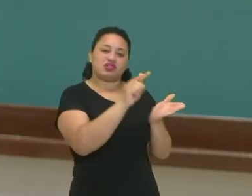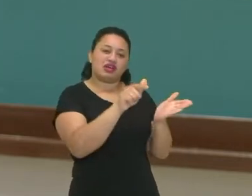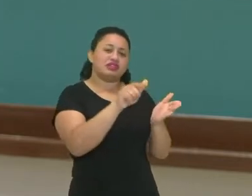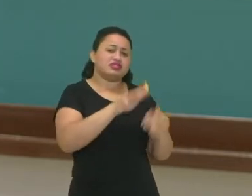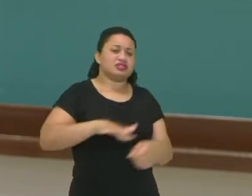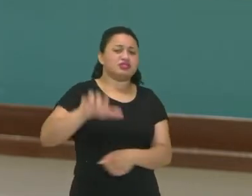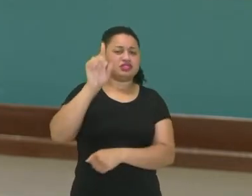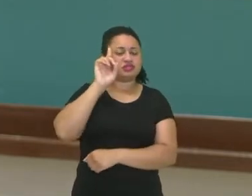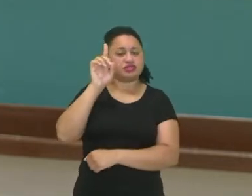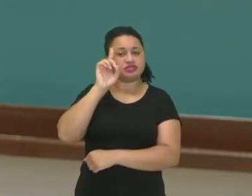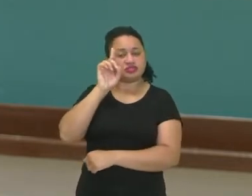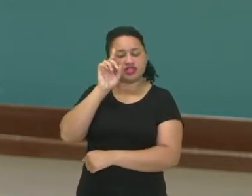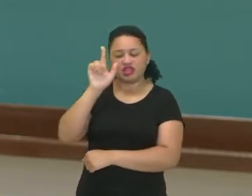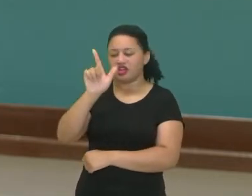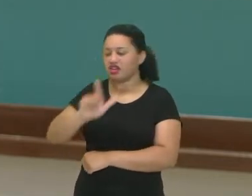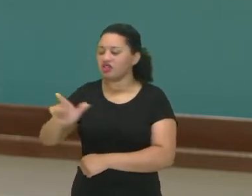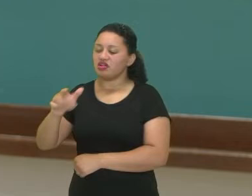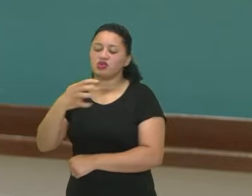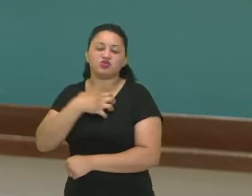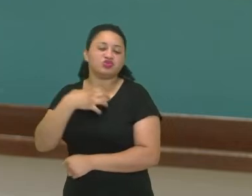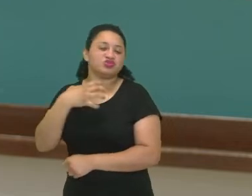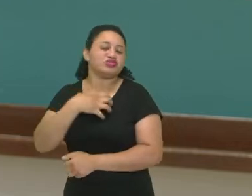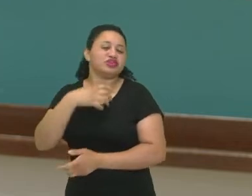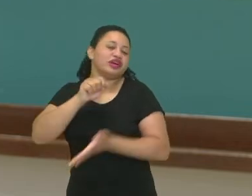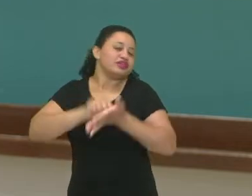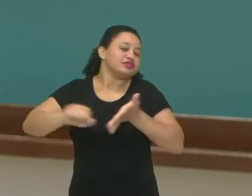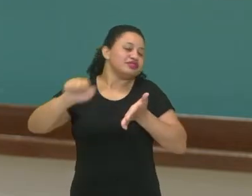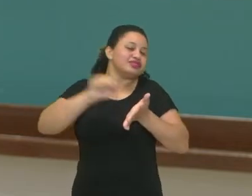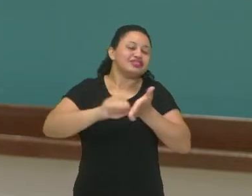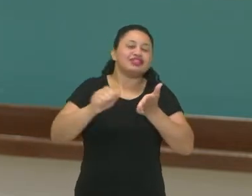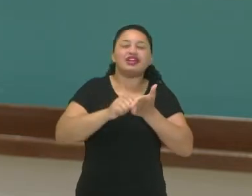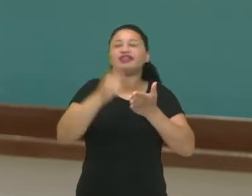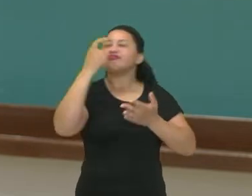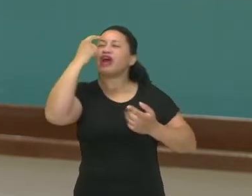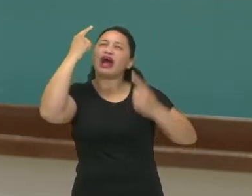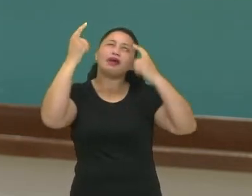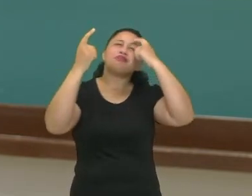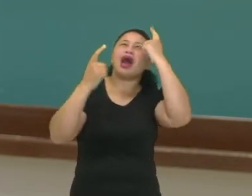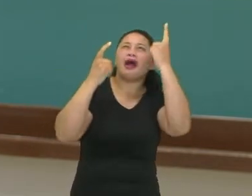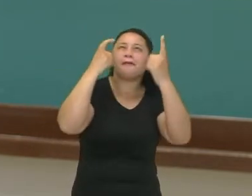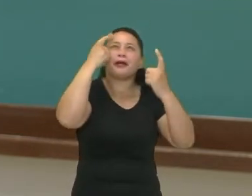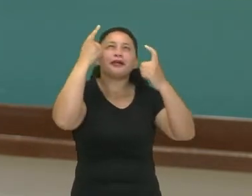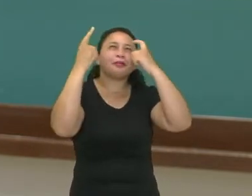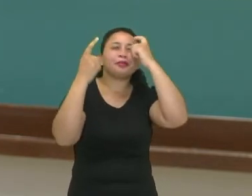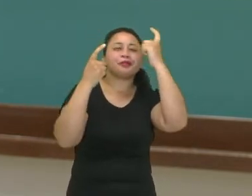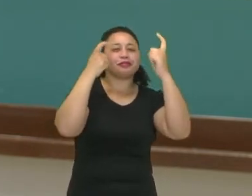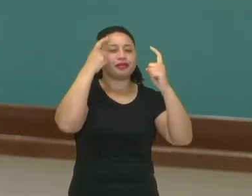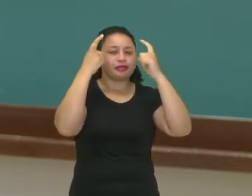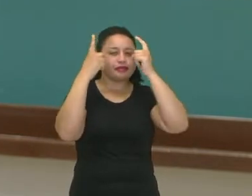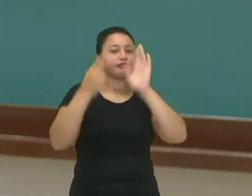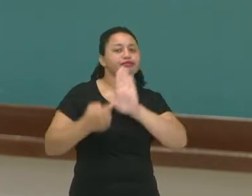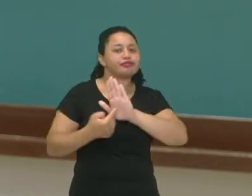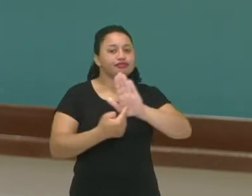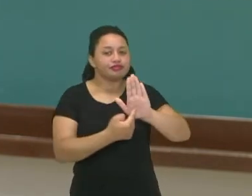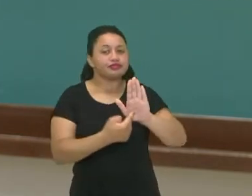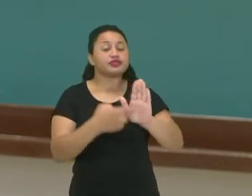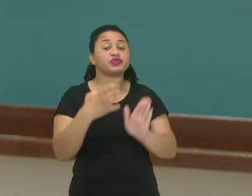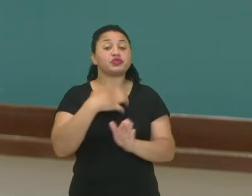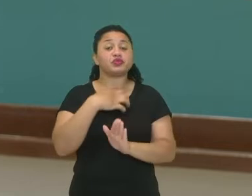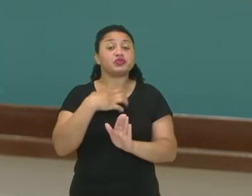é a palavra, a maneira dela escrever a palavra de forma criativa, a criatividade que vai aparecer ali de